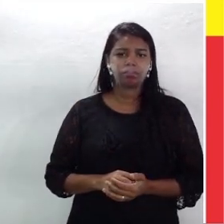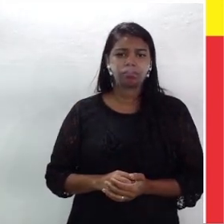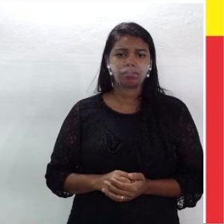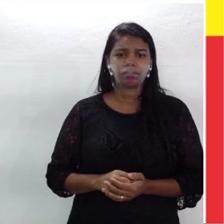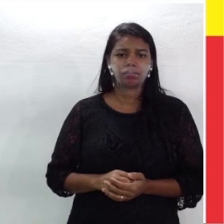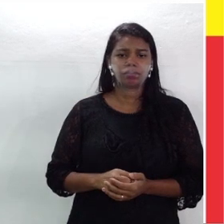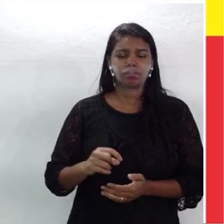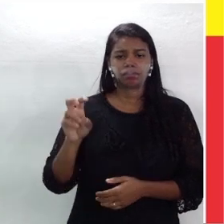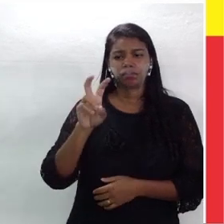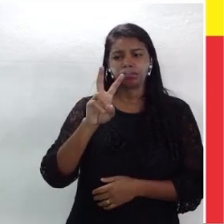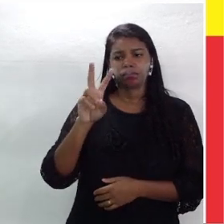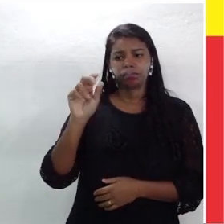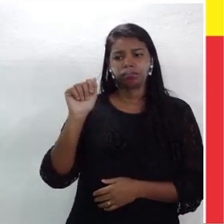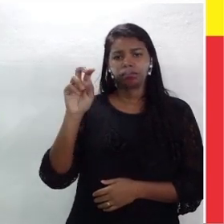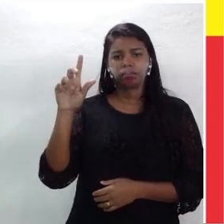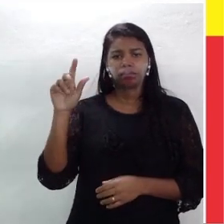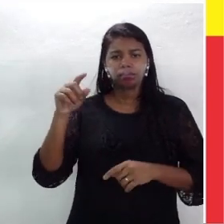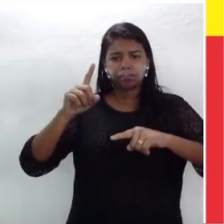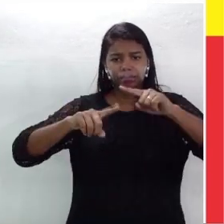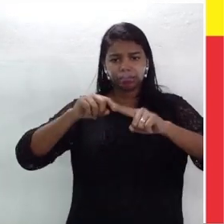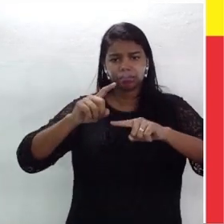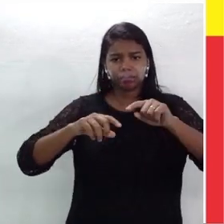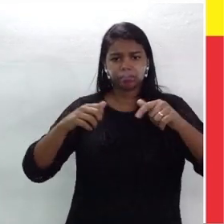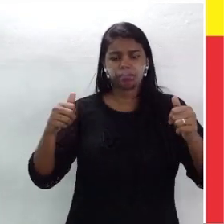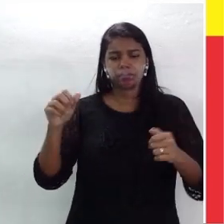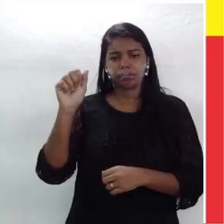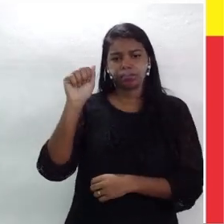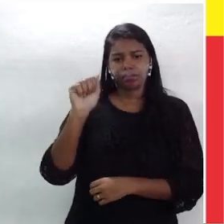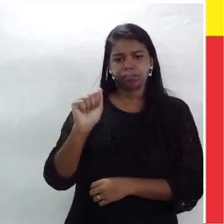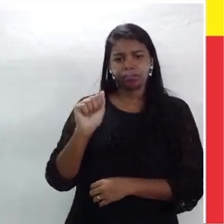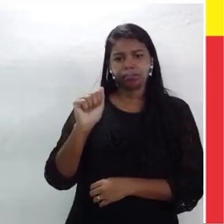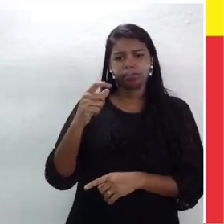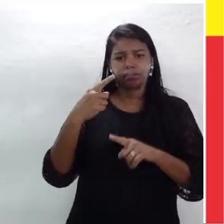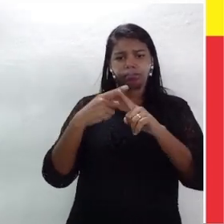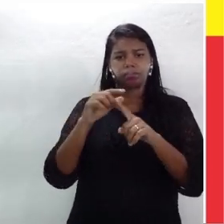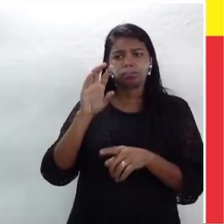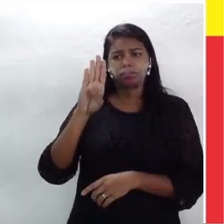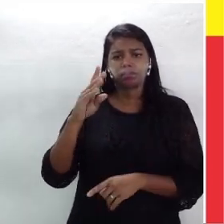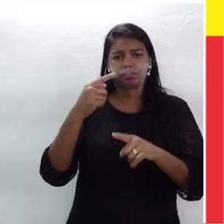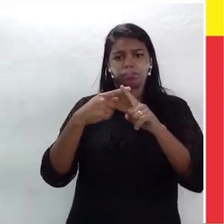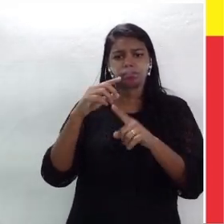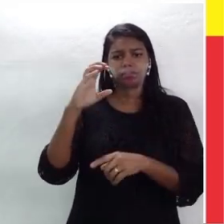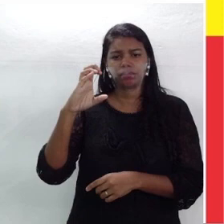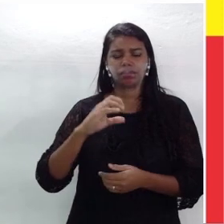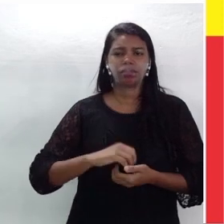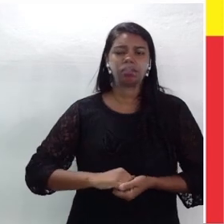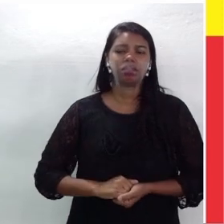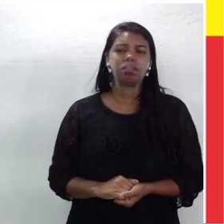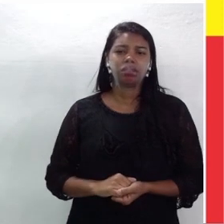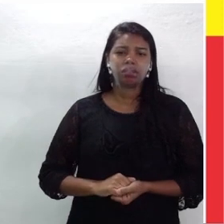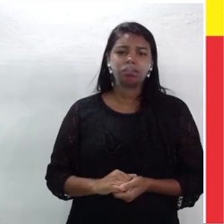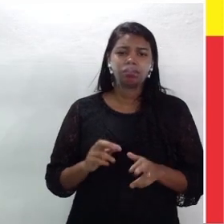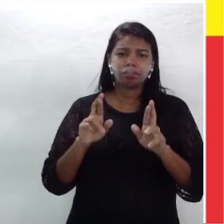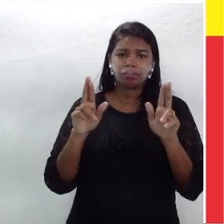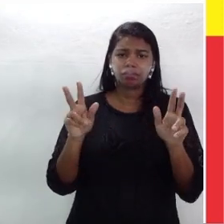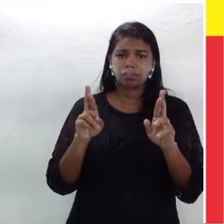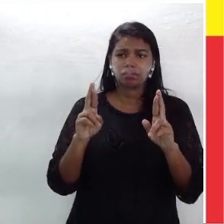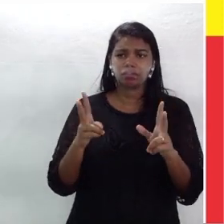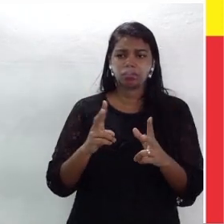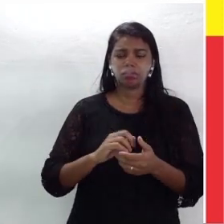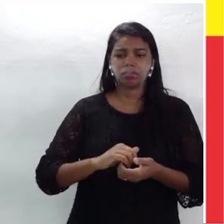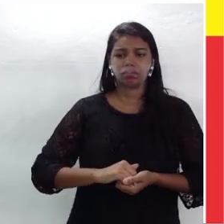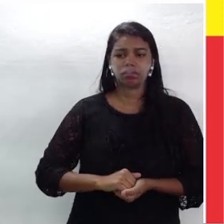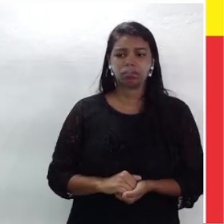dele vai ser o produto dessas 3 arestas, A vezes B vezes C. Então, a diferença dele